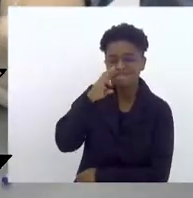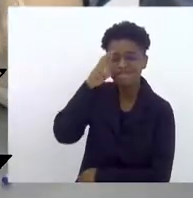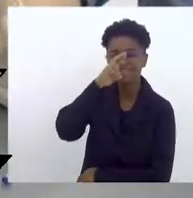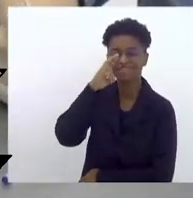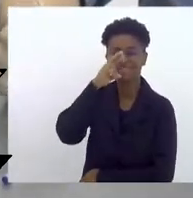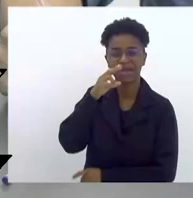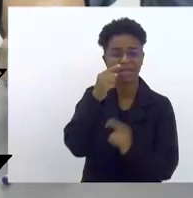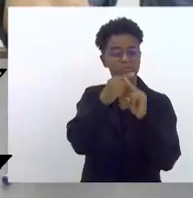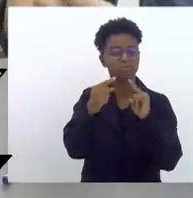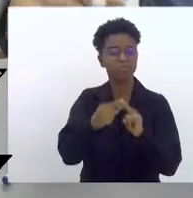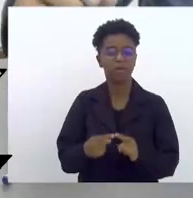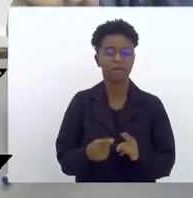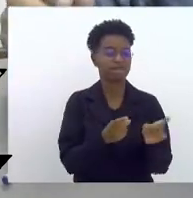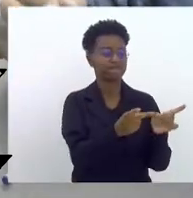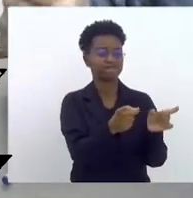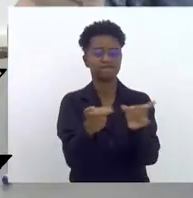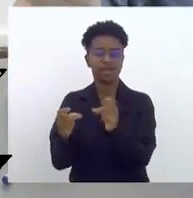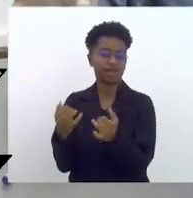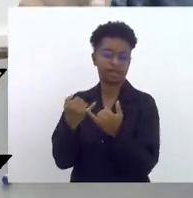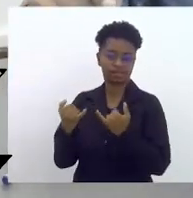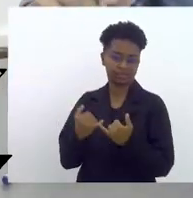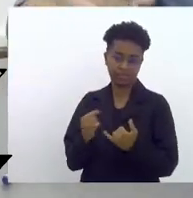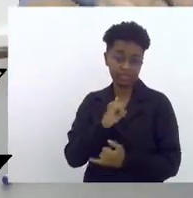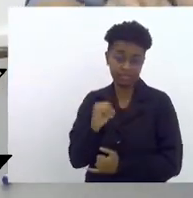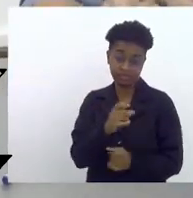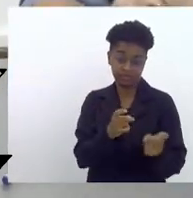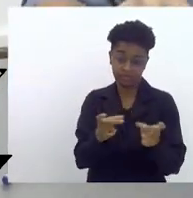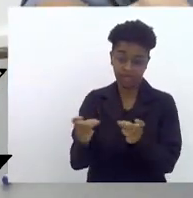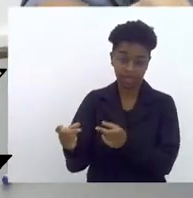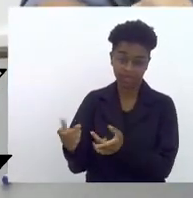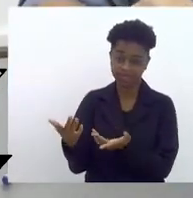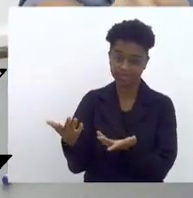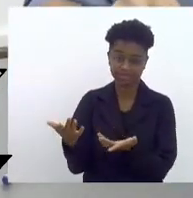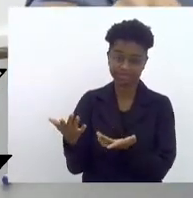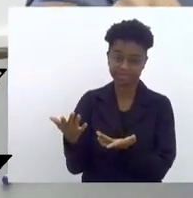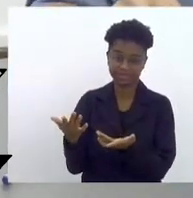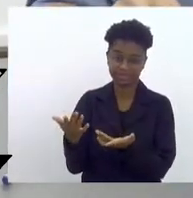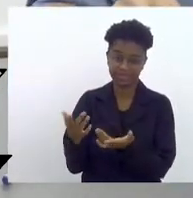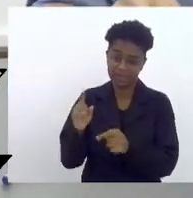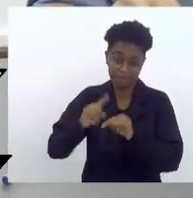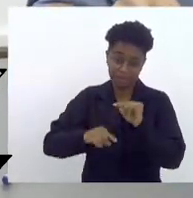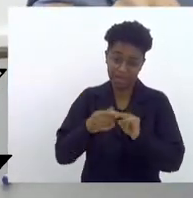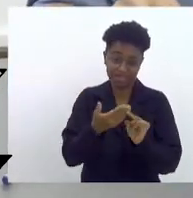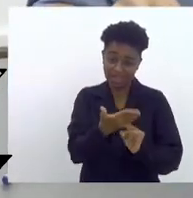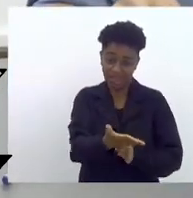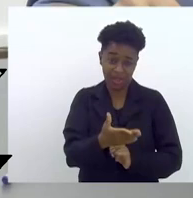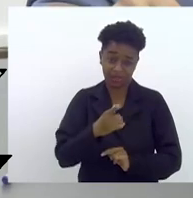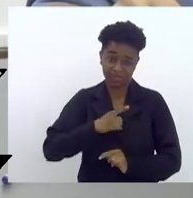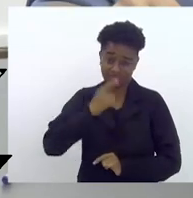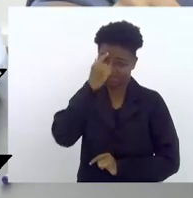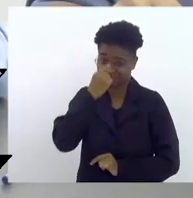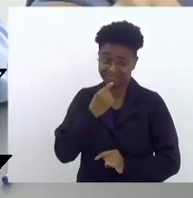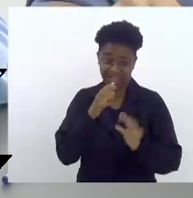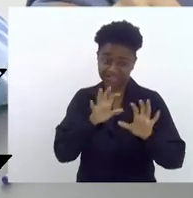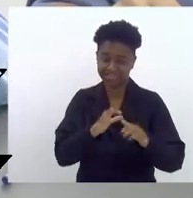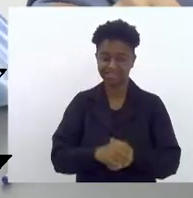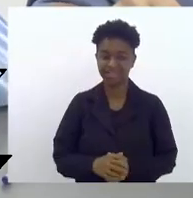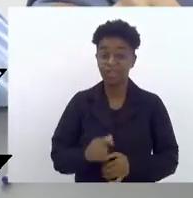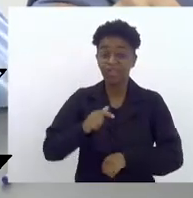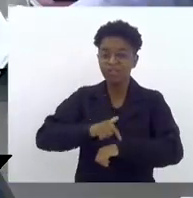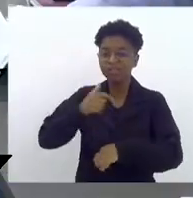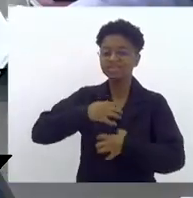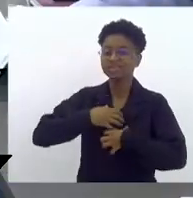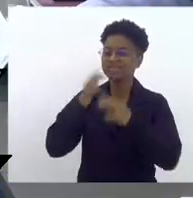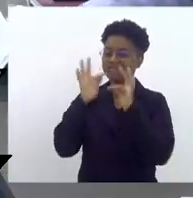trailer de similares se estão vendendo o dito objeto todo mundo dessas horas eu fico muito feliz